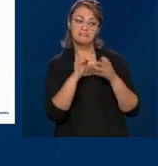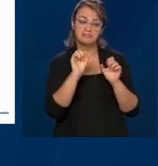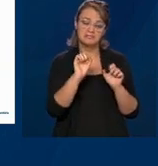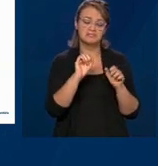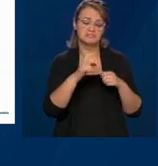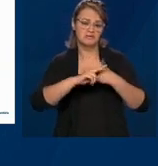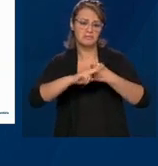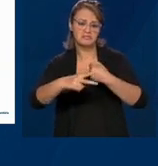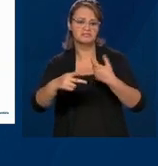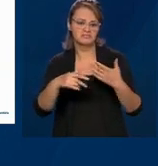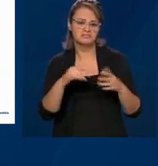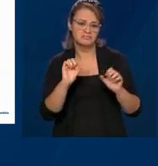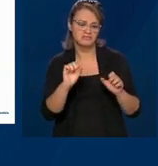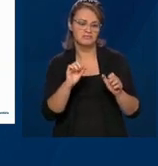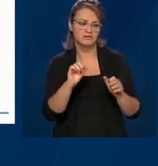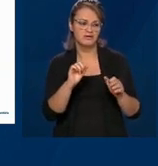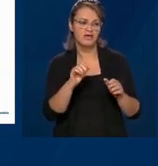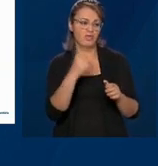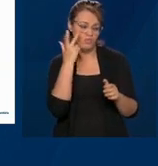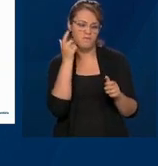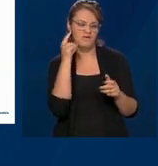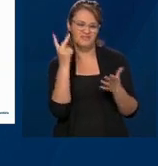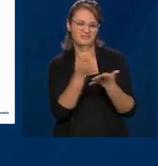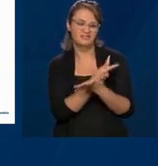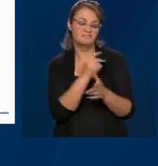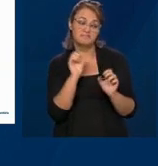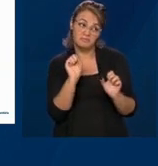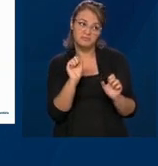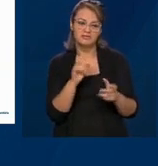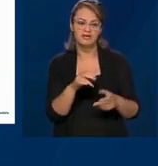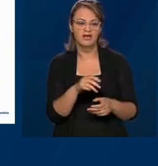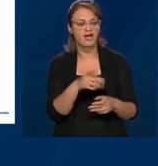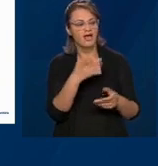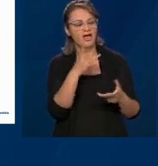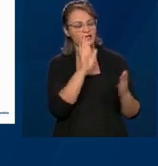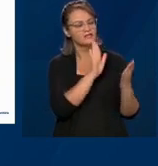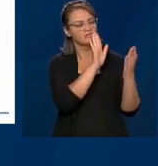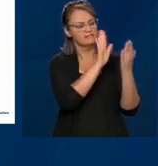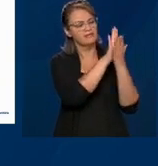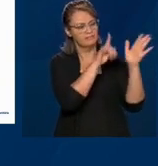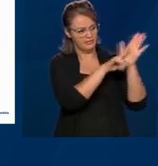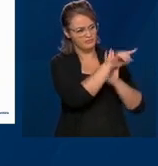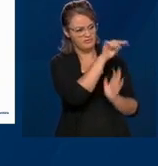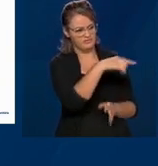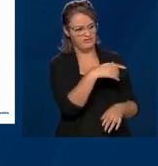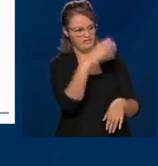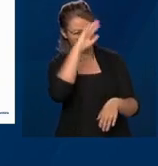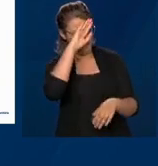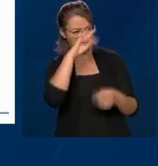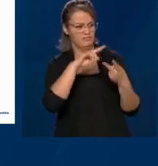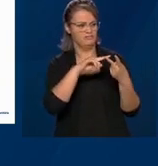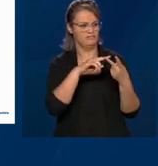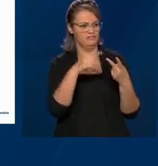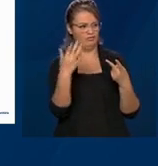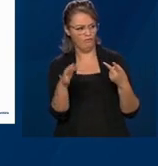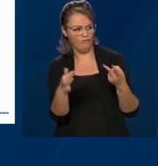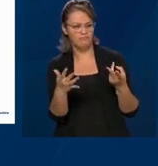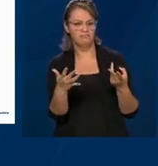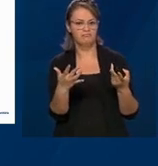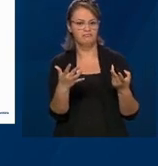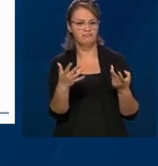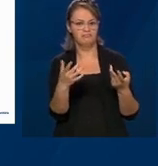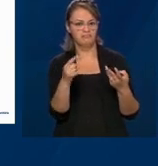são as reações solicitadas. Então, você vai lá e pergunta, teve febre, teve dor, teve...